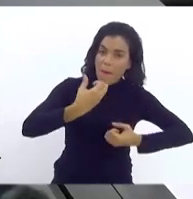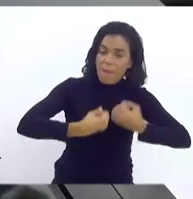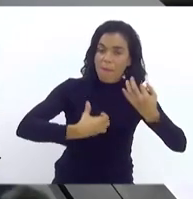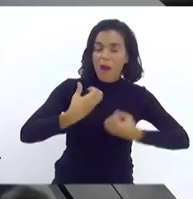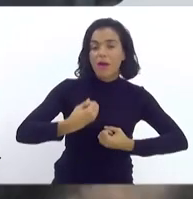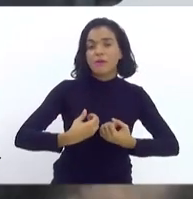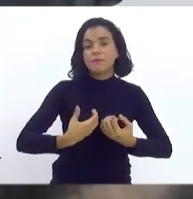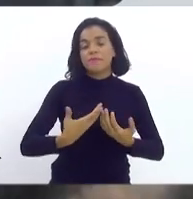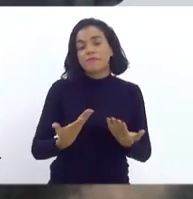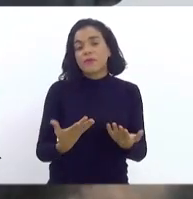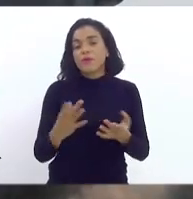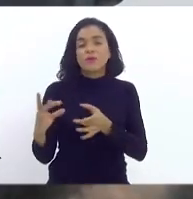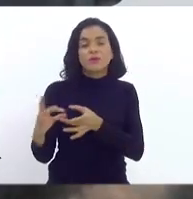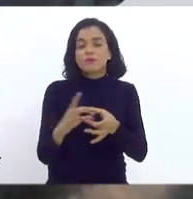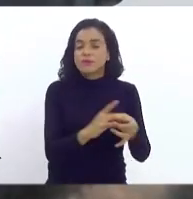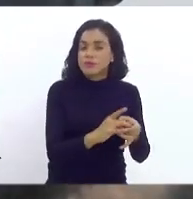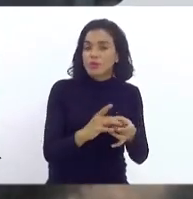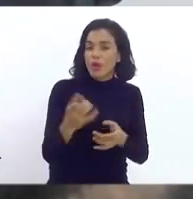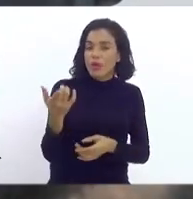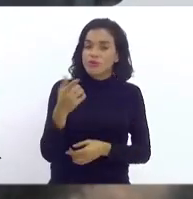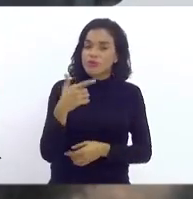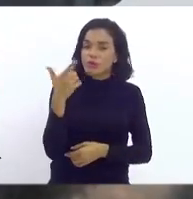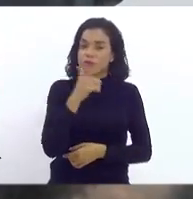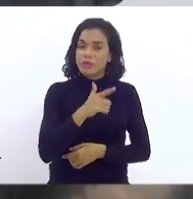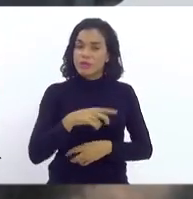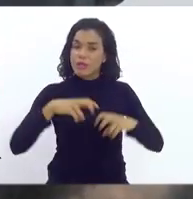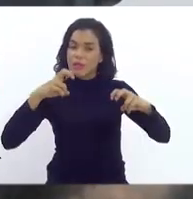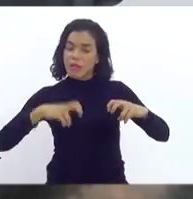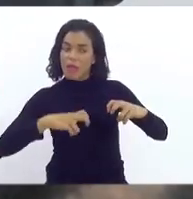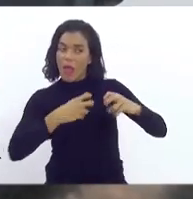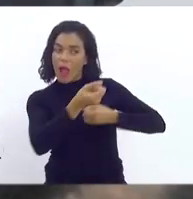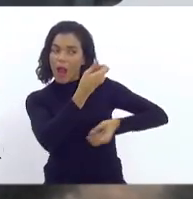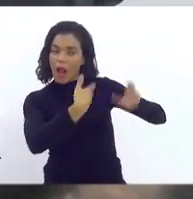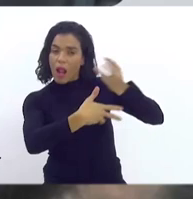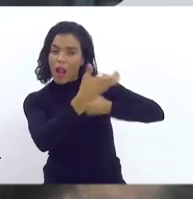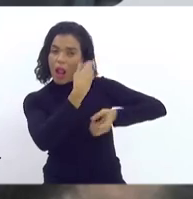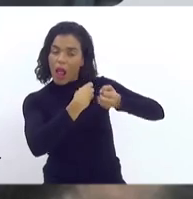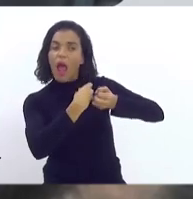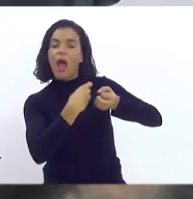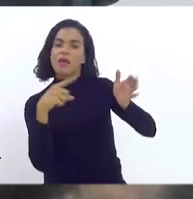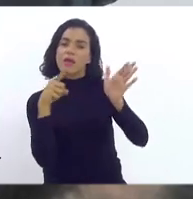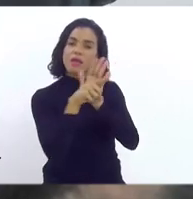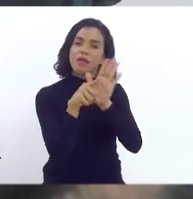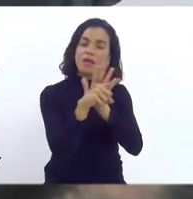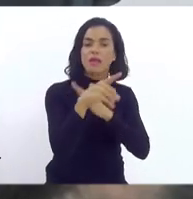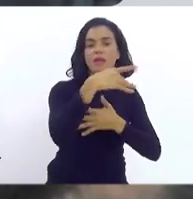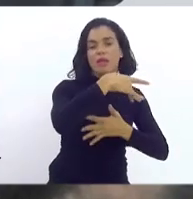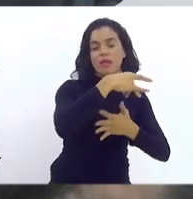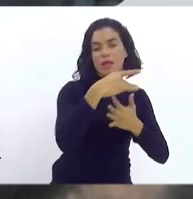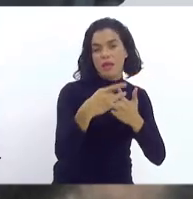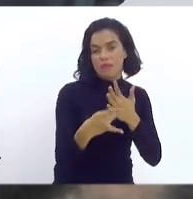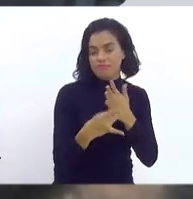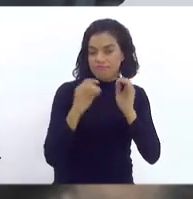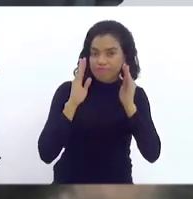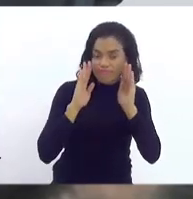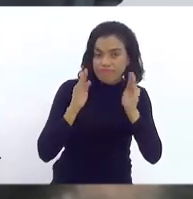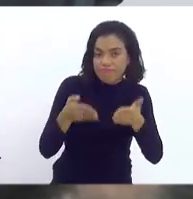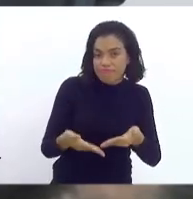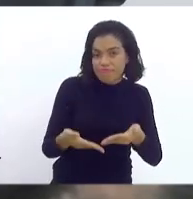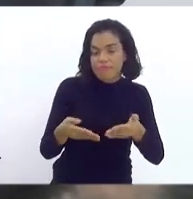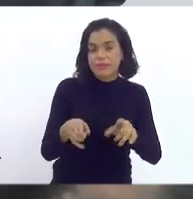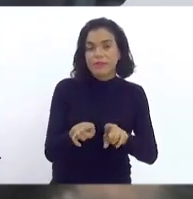Excelência, no sentido da gente ouvir uma explanação geral e depois adentrar nas perguntas mais específicas e, eventualmente, nessa ou em